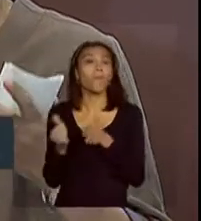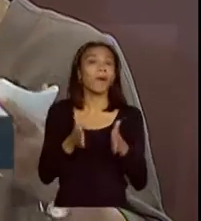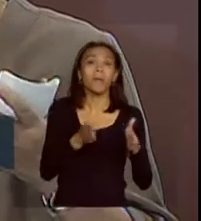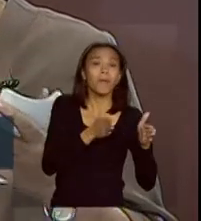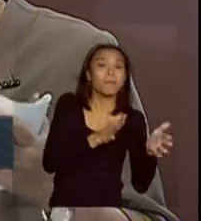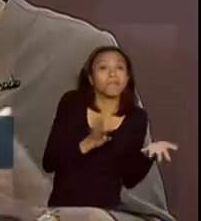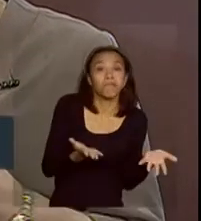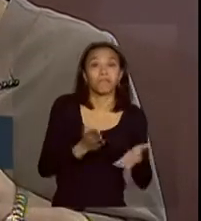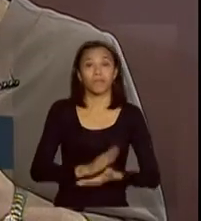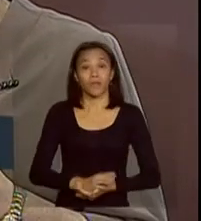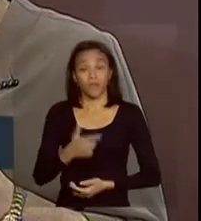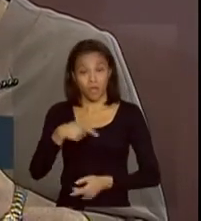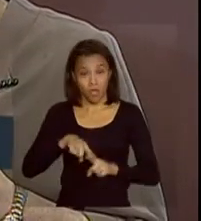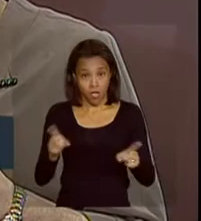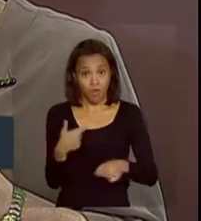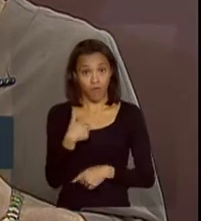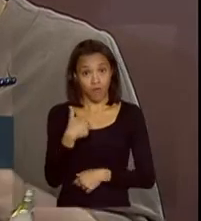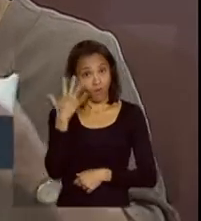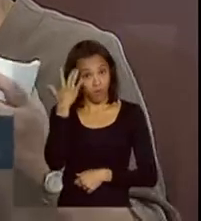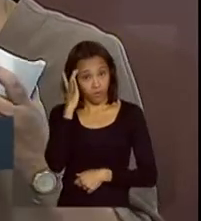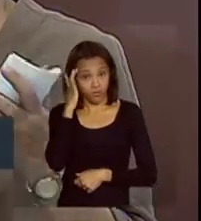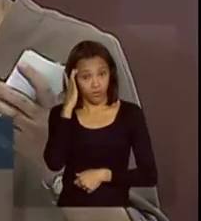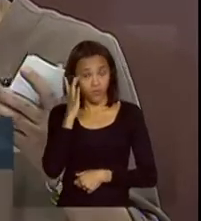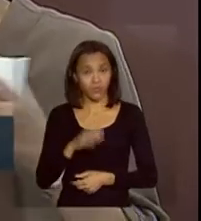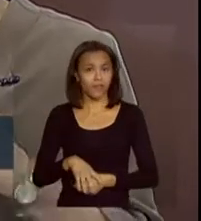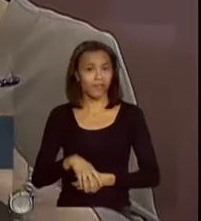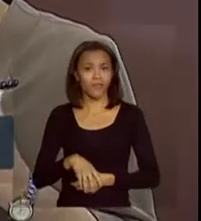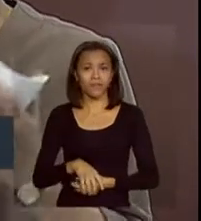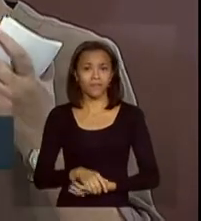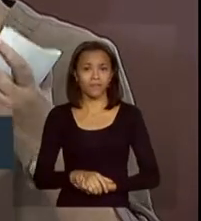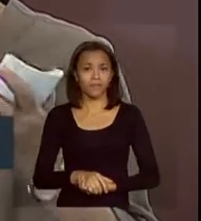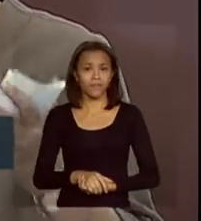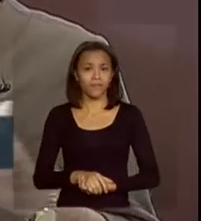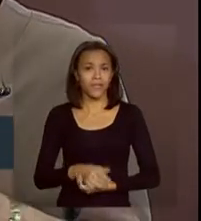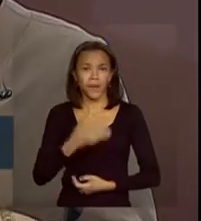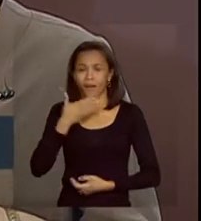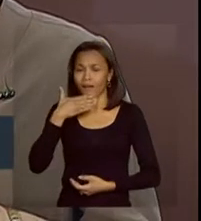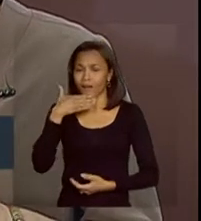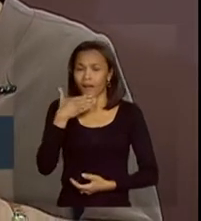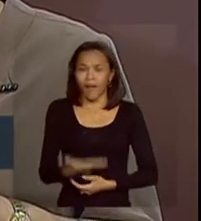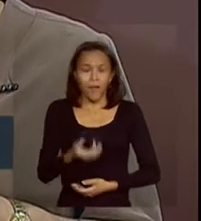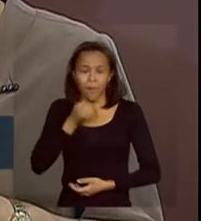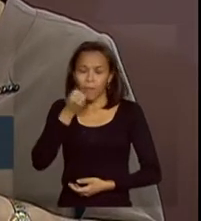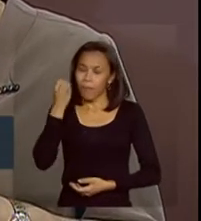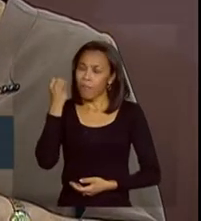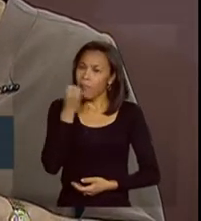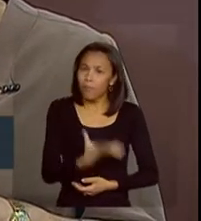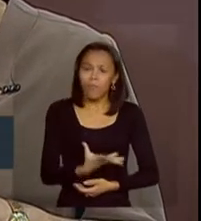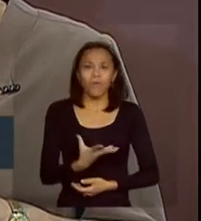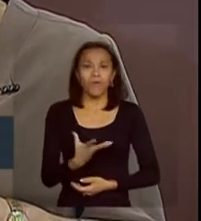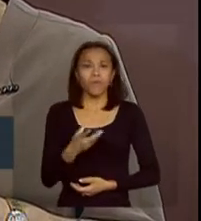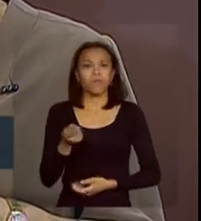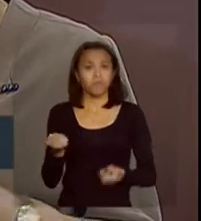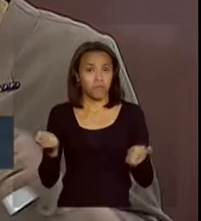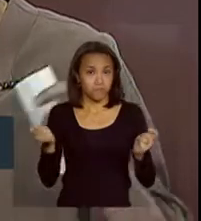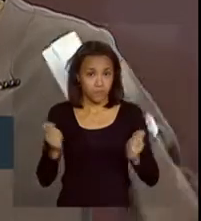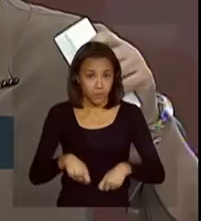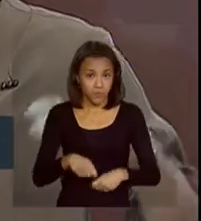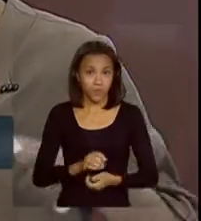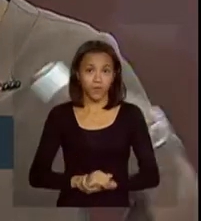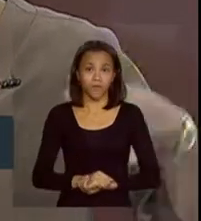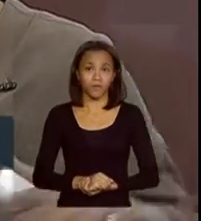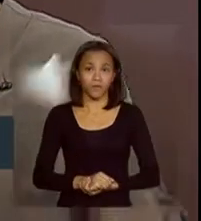que eu considero encanta é um encantamento poder permitir